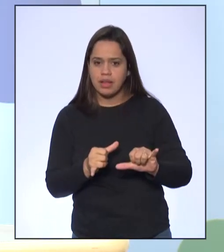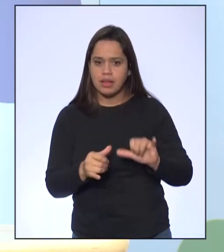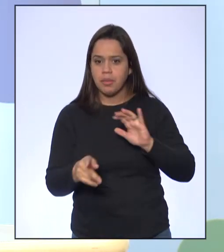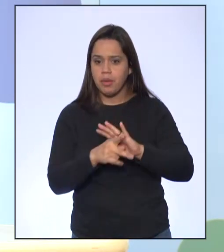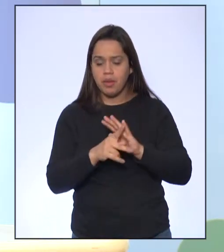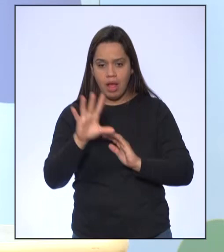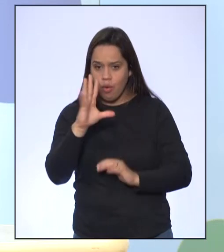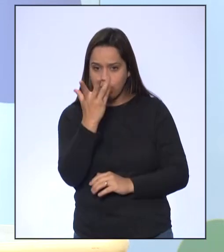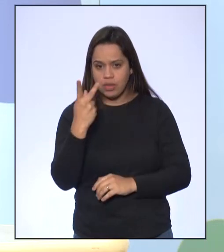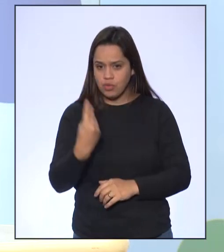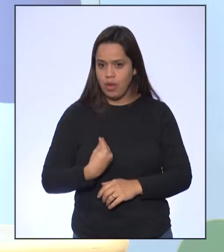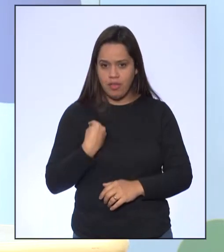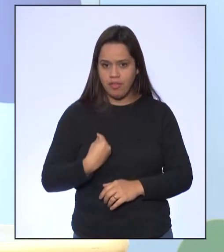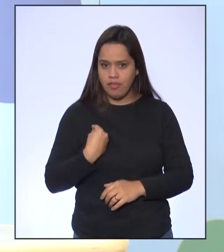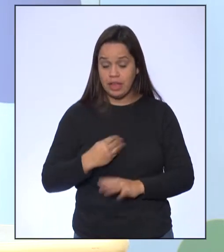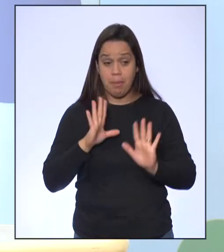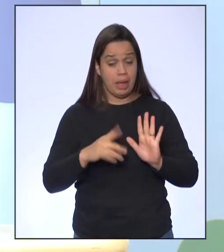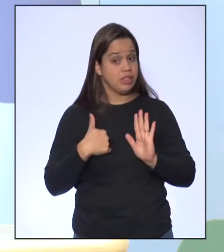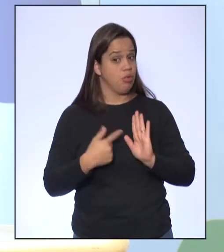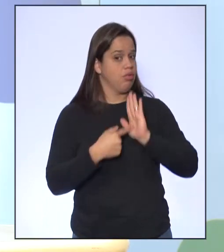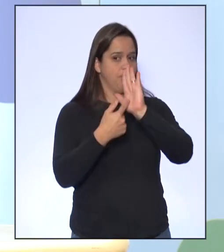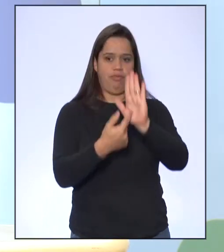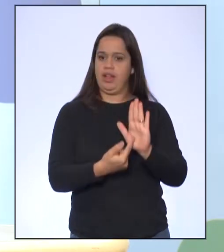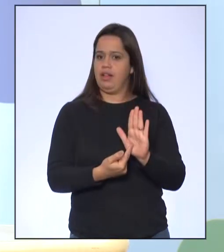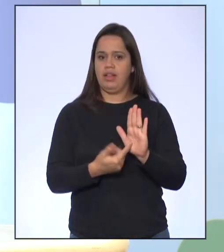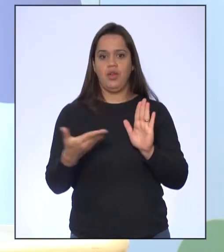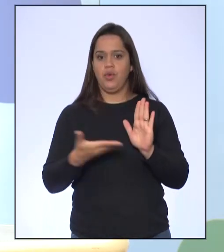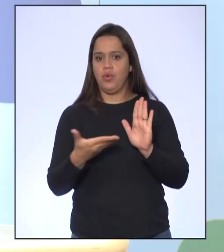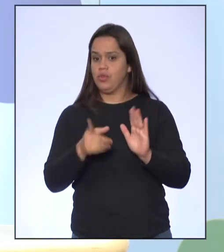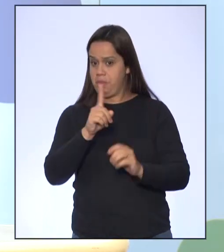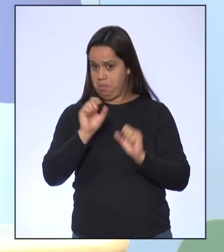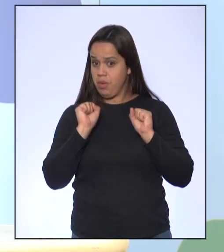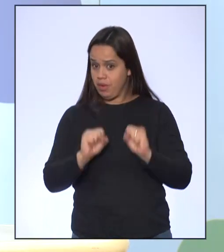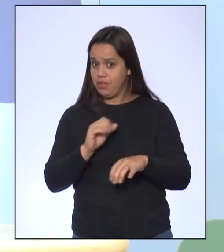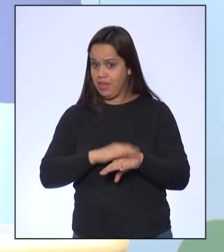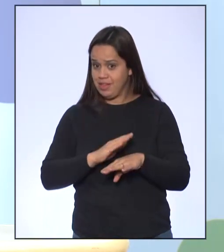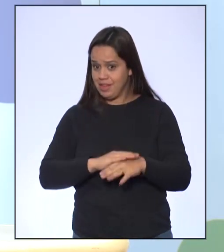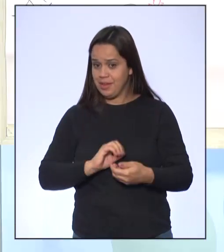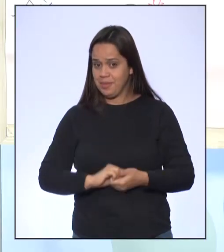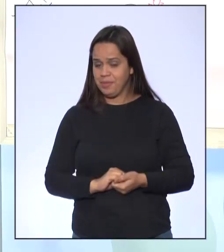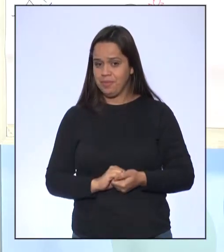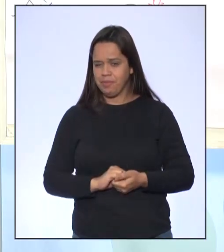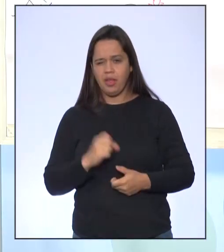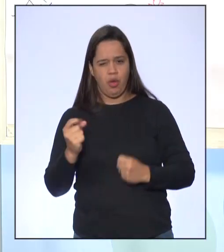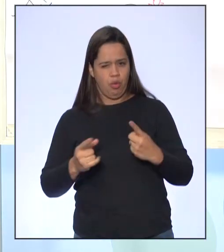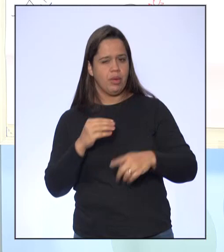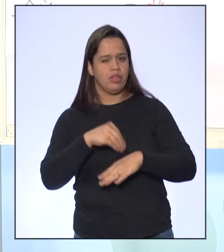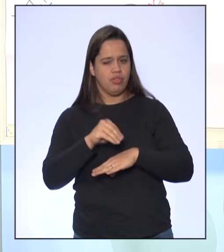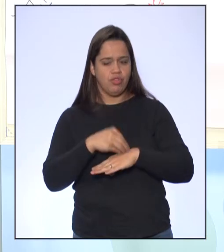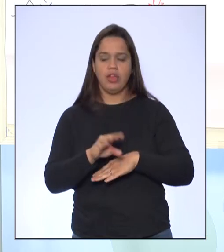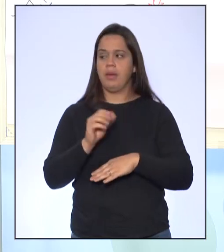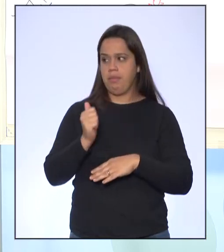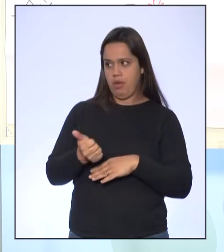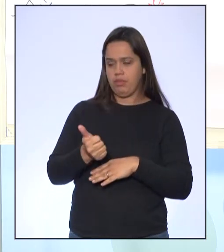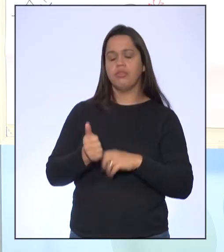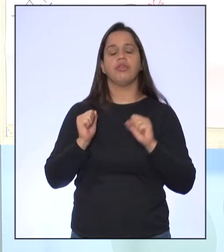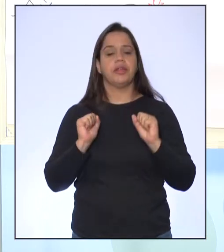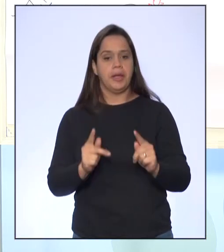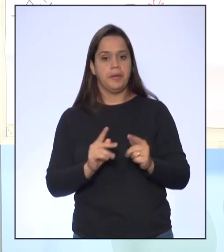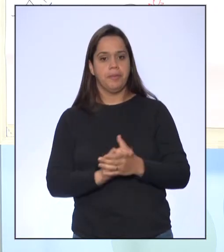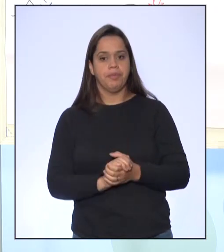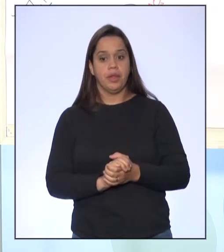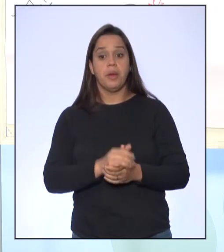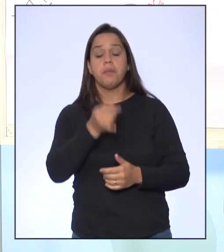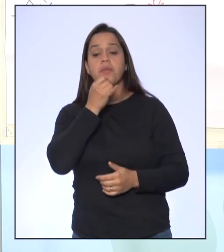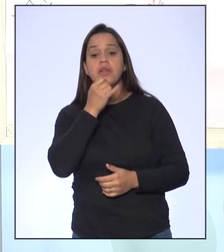que acontecem no dia a dia, mas que não foram citadas aqui. Vocês podem fazer isso? Vamos dar algumas dicas para eles, Pro? Vamos. Olha só, como que o carro do